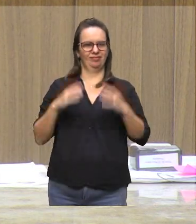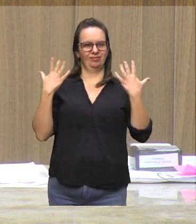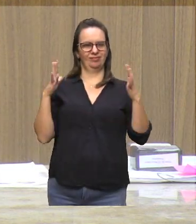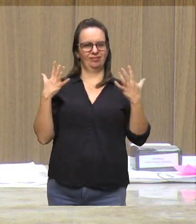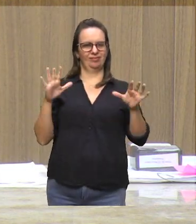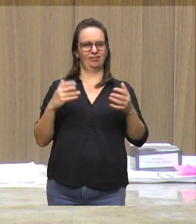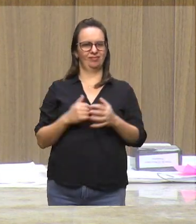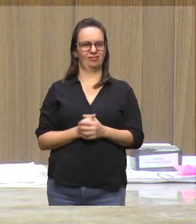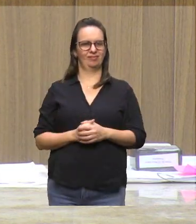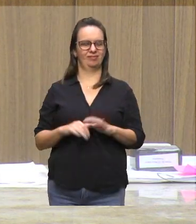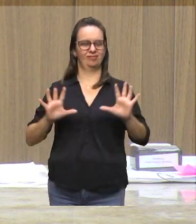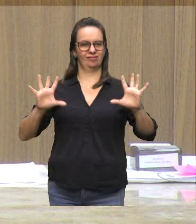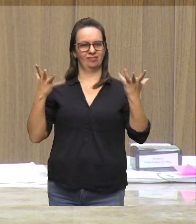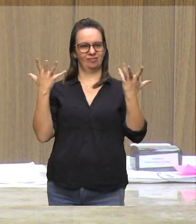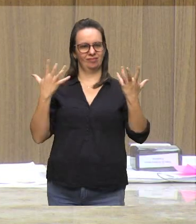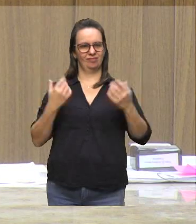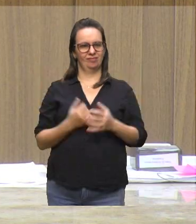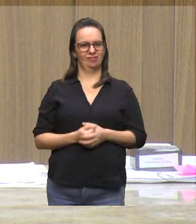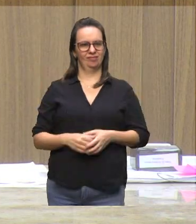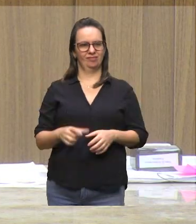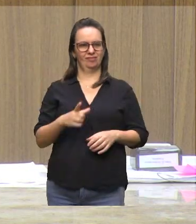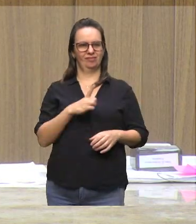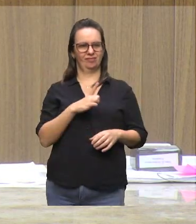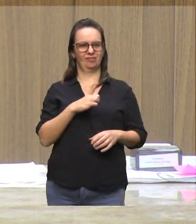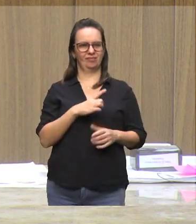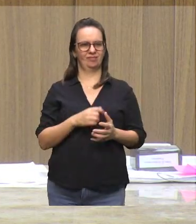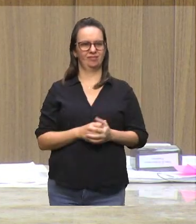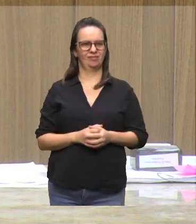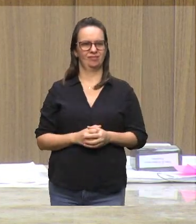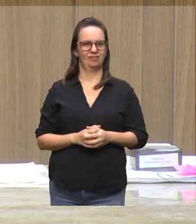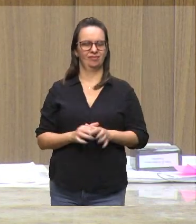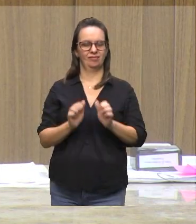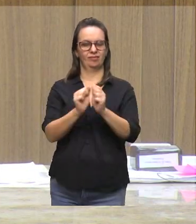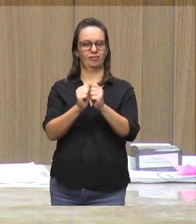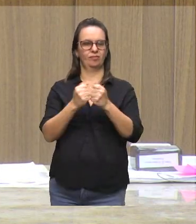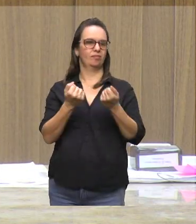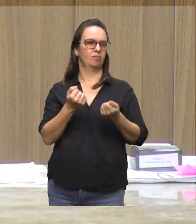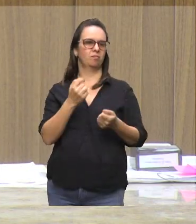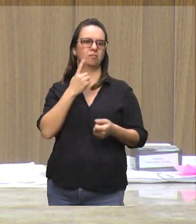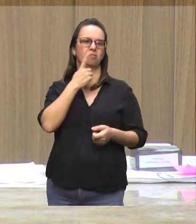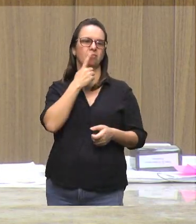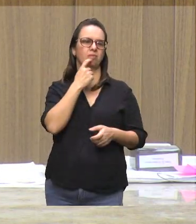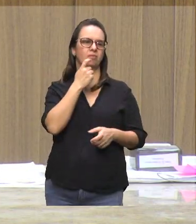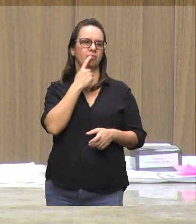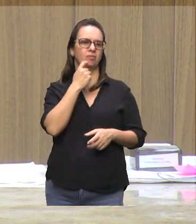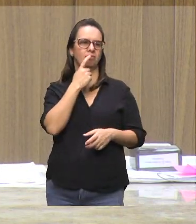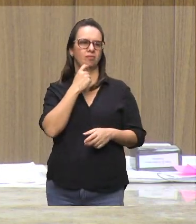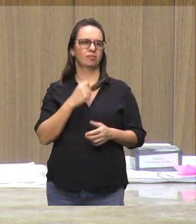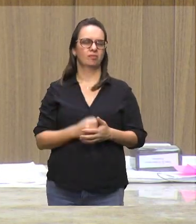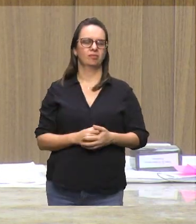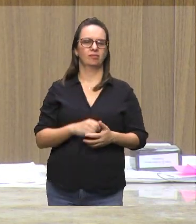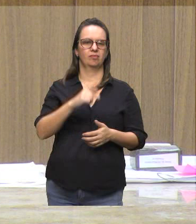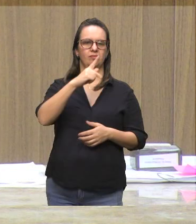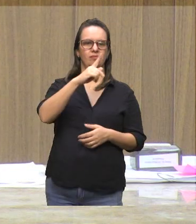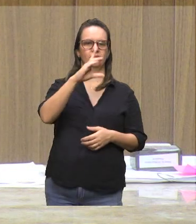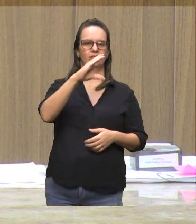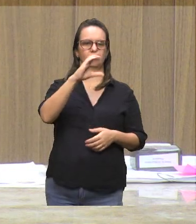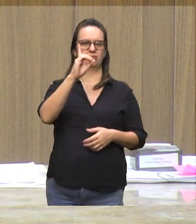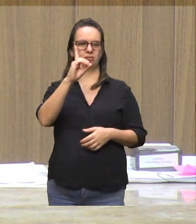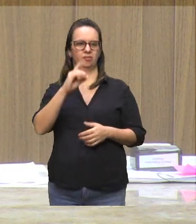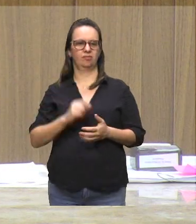parabenizar o evento que teve no Pão de Açúcar do PCDs, na pessoa